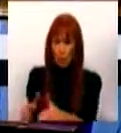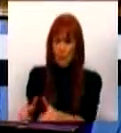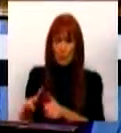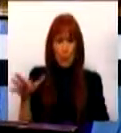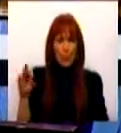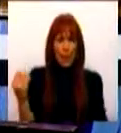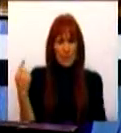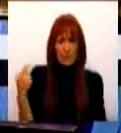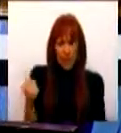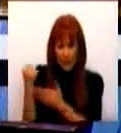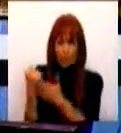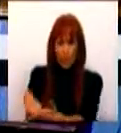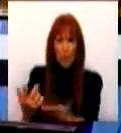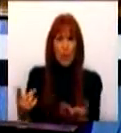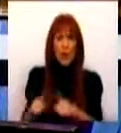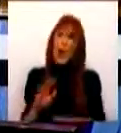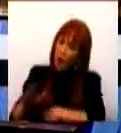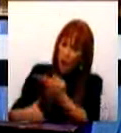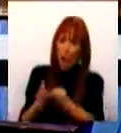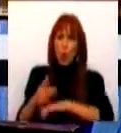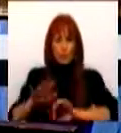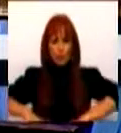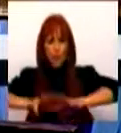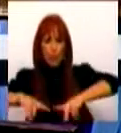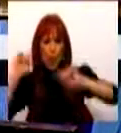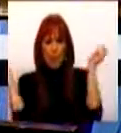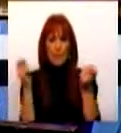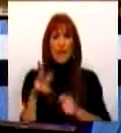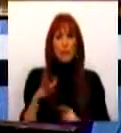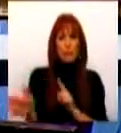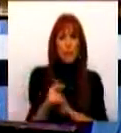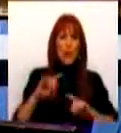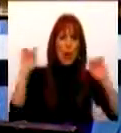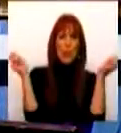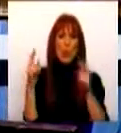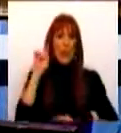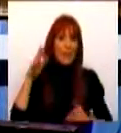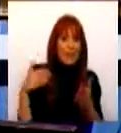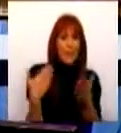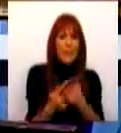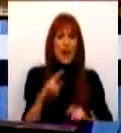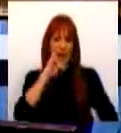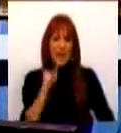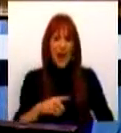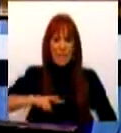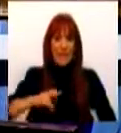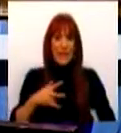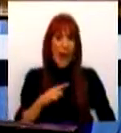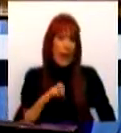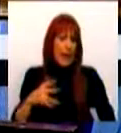Parlamentar do Partido Socialista para continuar a desenvolver a Campanha Nacional de Promoção e Valorização da Dieta